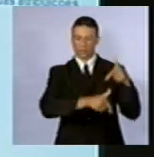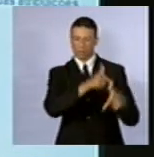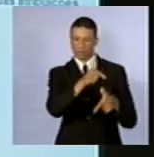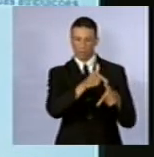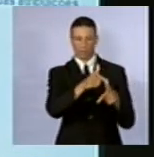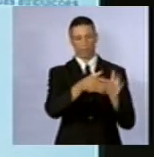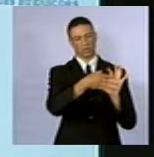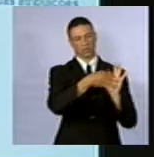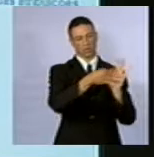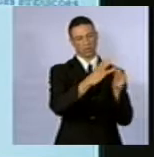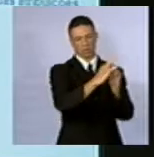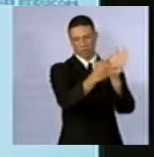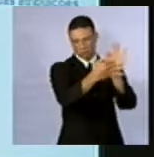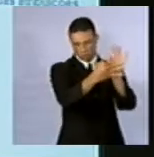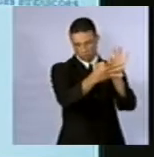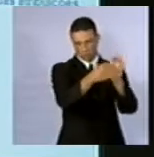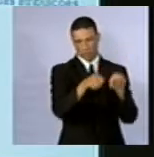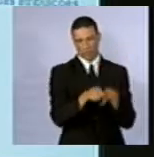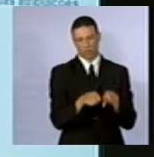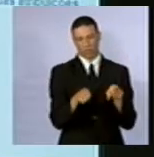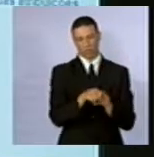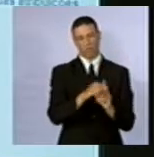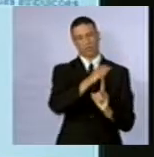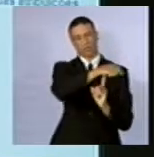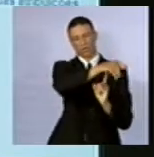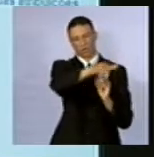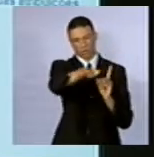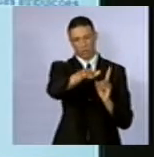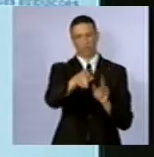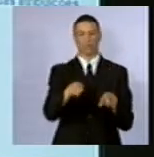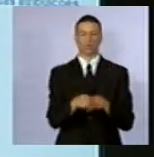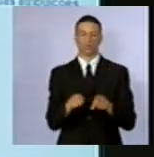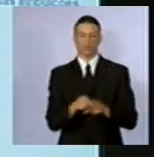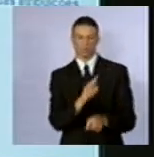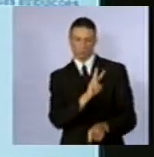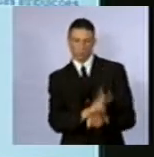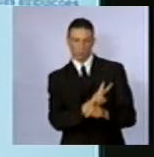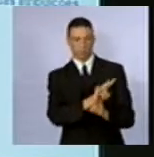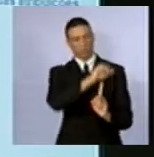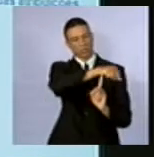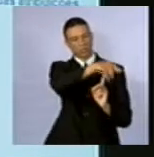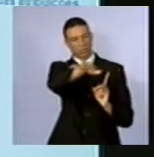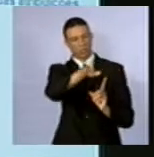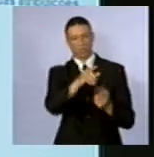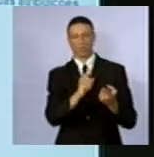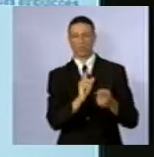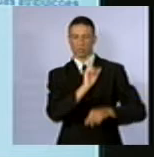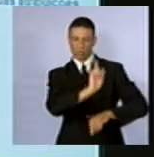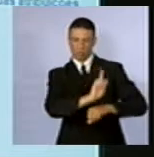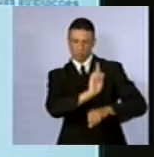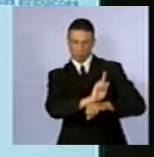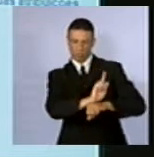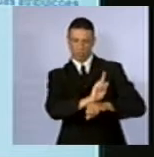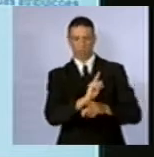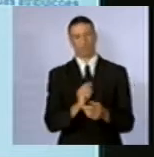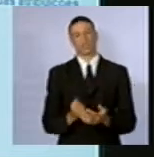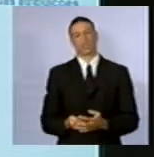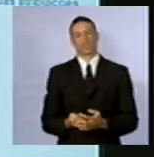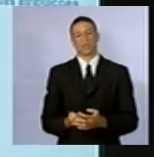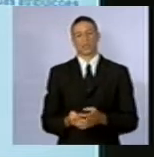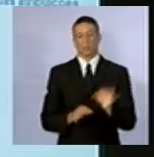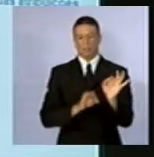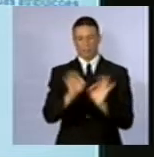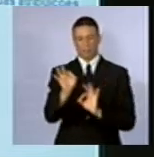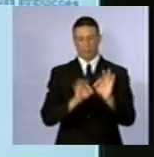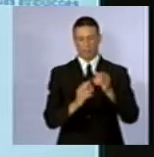interligado o despacho da geração e a gestão do sistema de transmissão e ele faz isso baseado